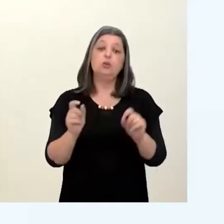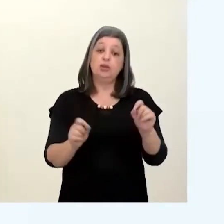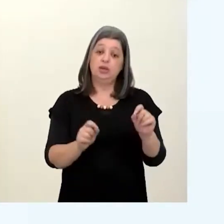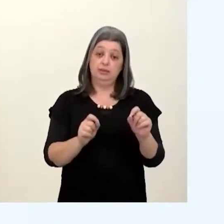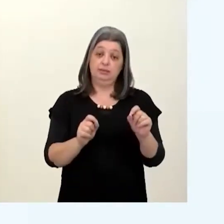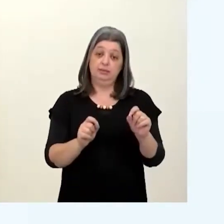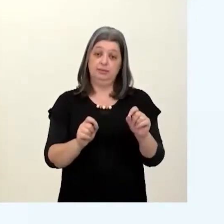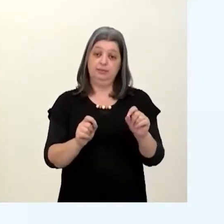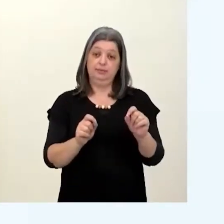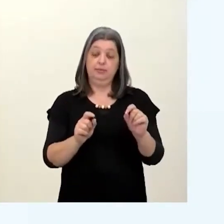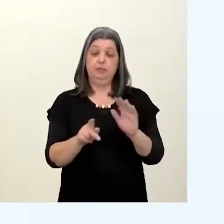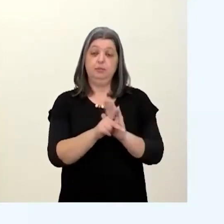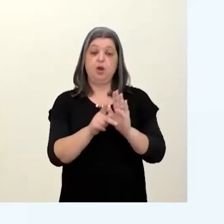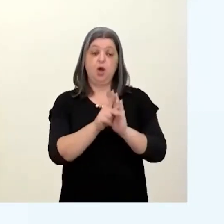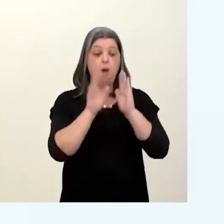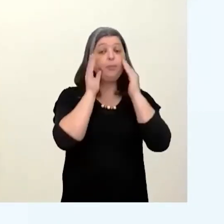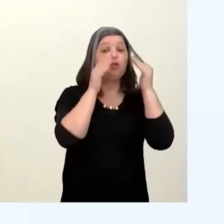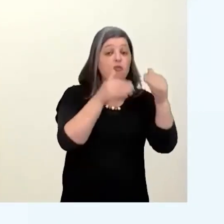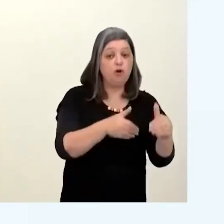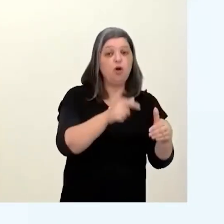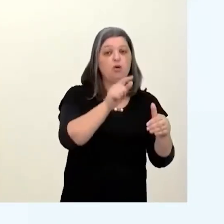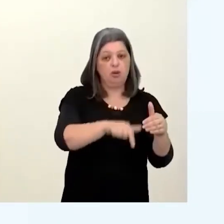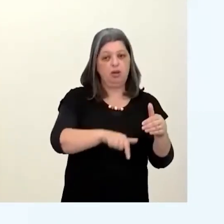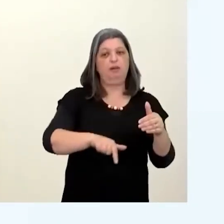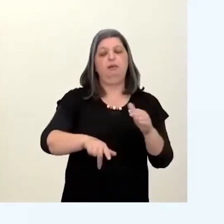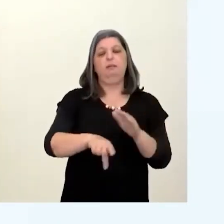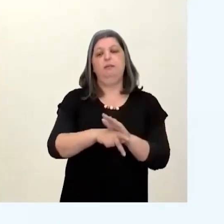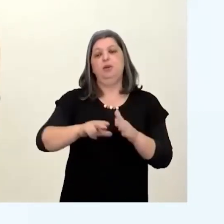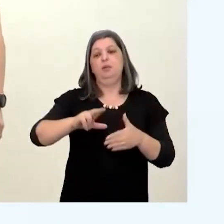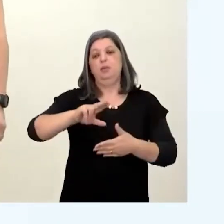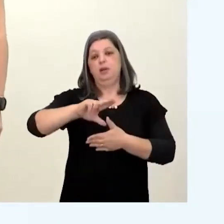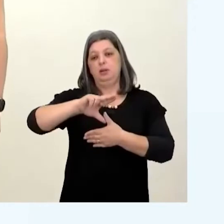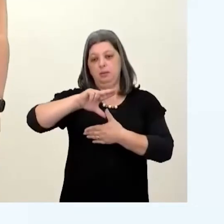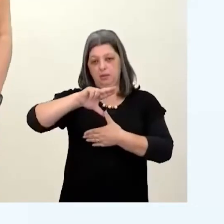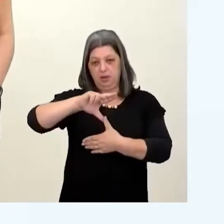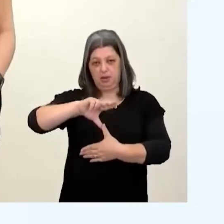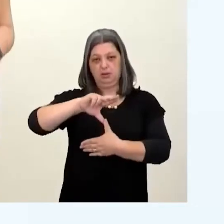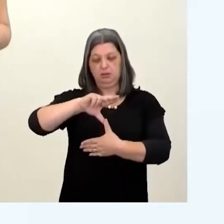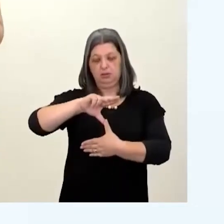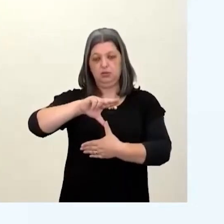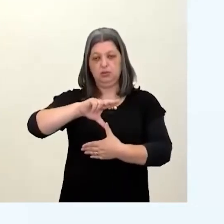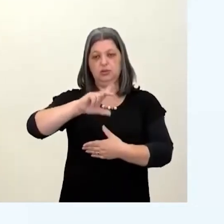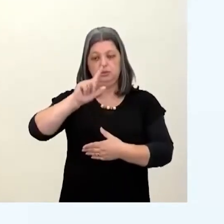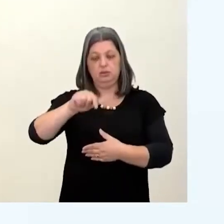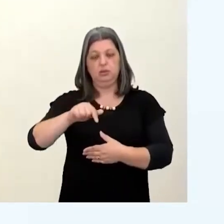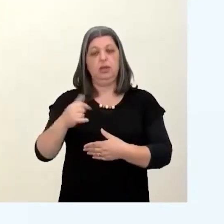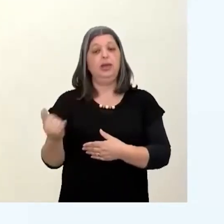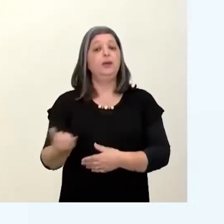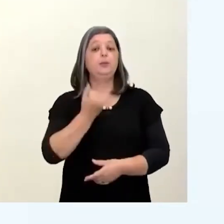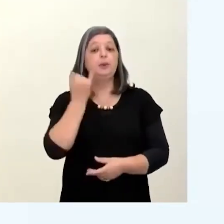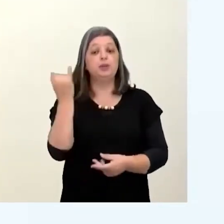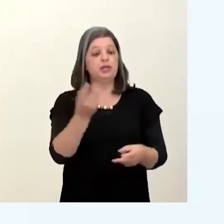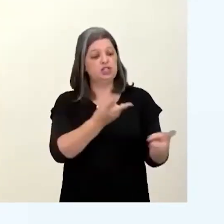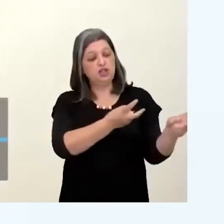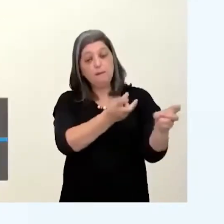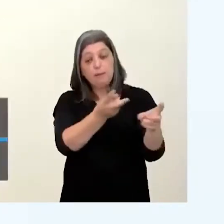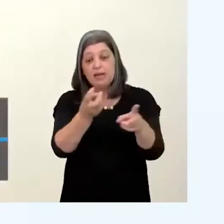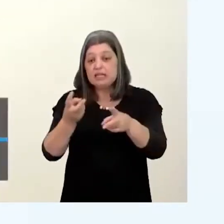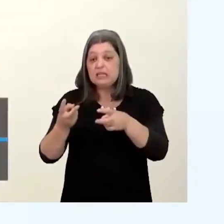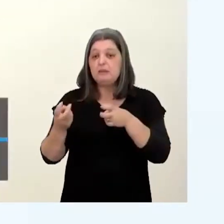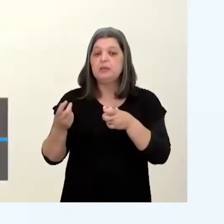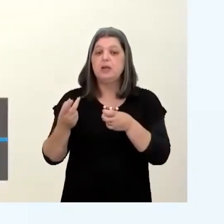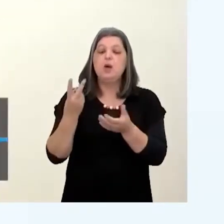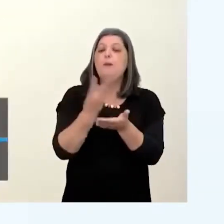massivamente americana, principalmente, Sim. né? Então, eu acho muito importante que a gente faça essa leitura, que embora a gente